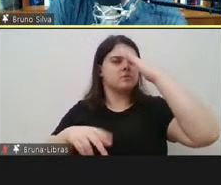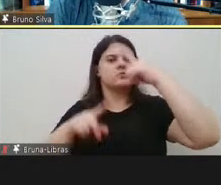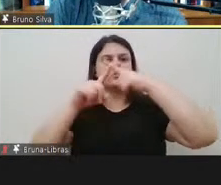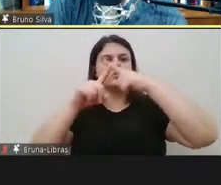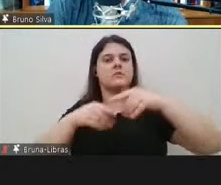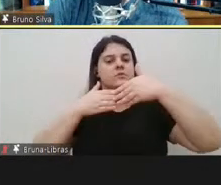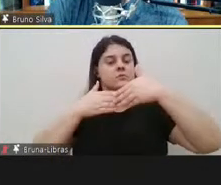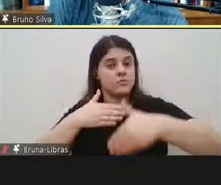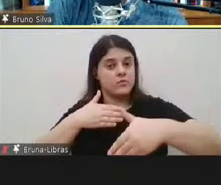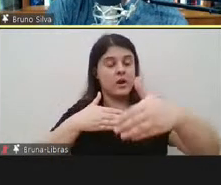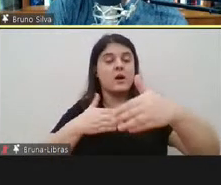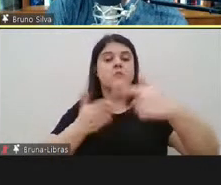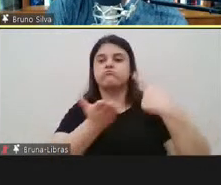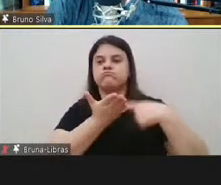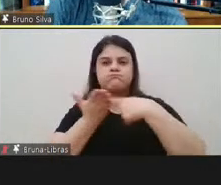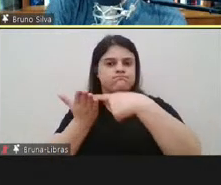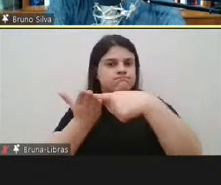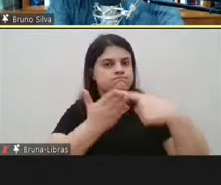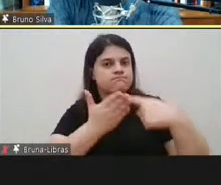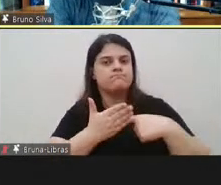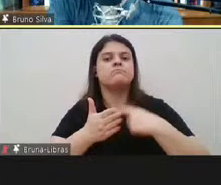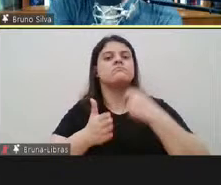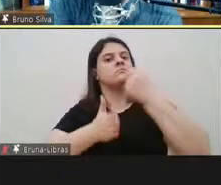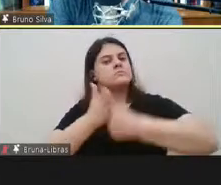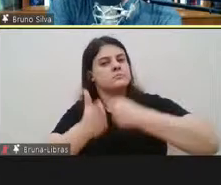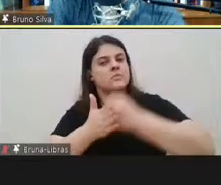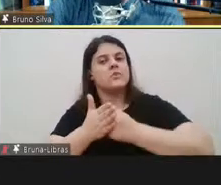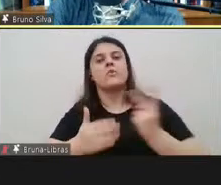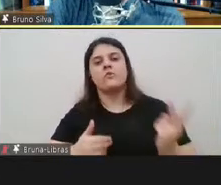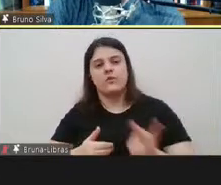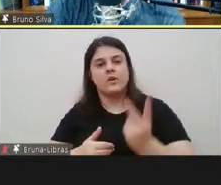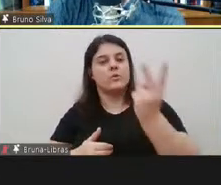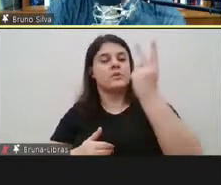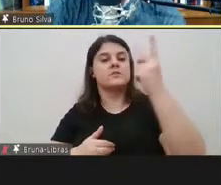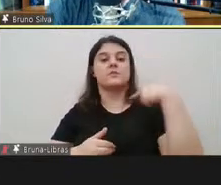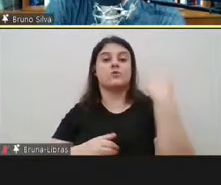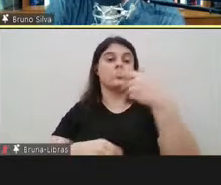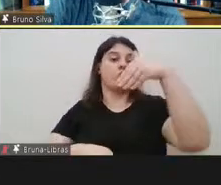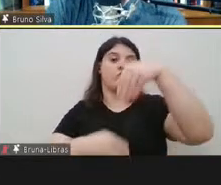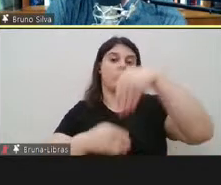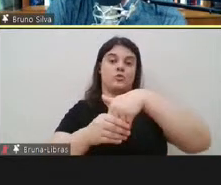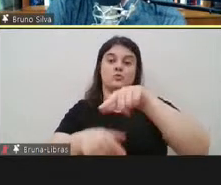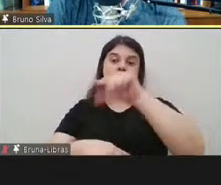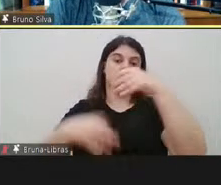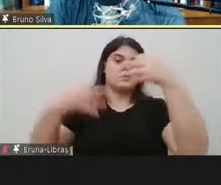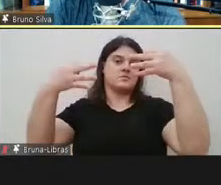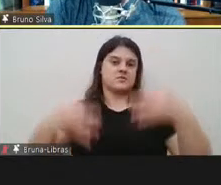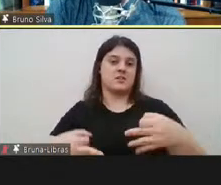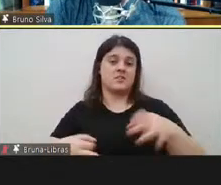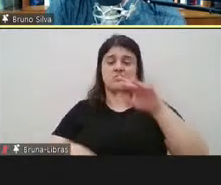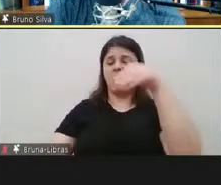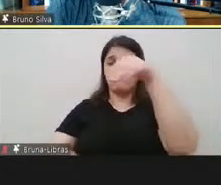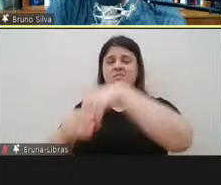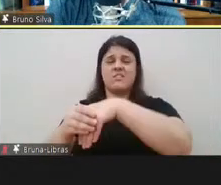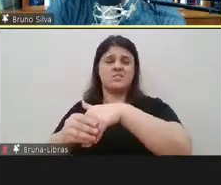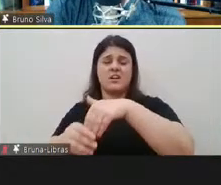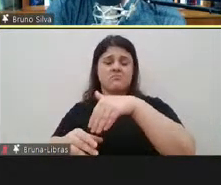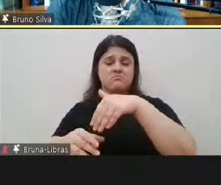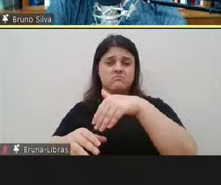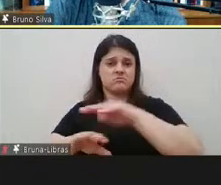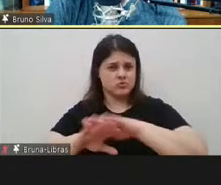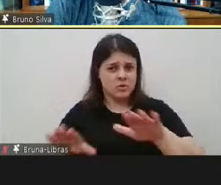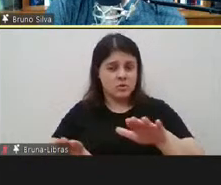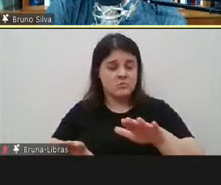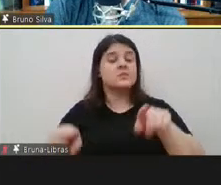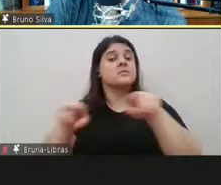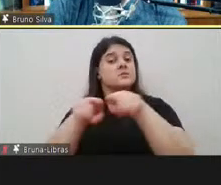temos na mão e acima de tudo possamos valorizar a dimensão do nosso voto e não apenas votarmos de maneira consciente